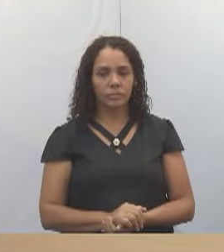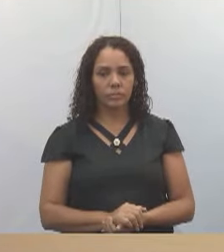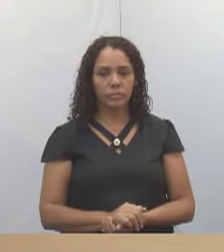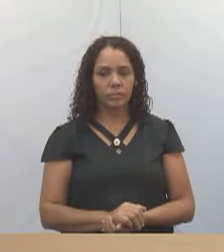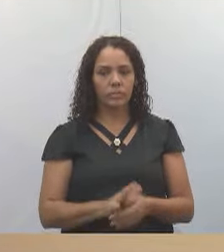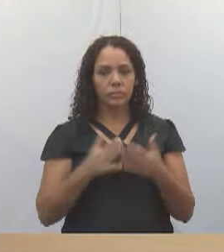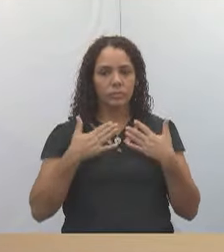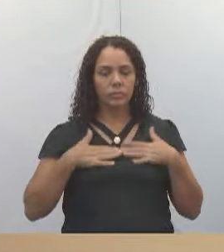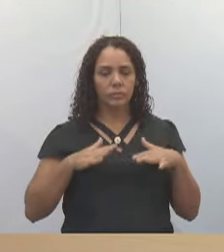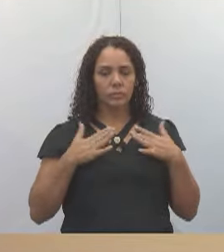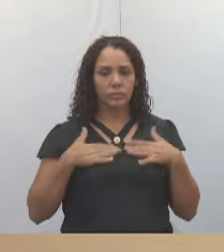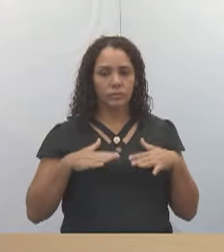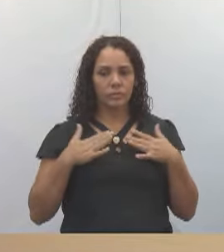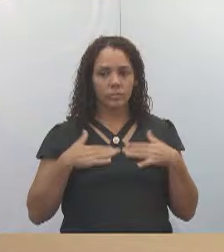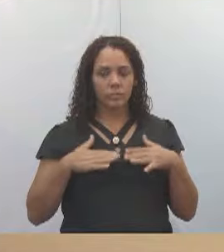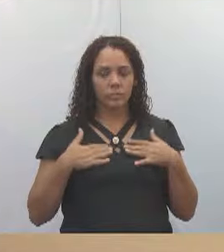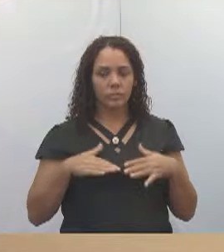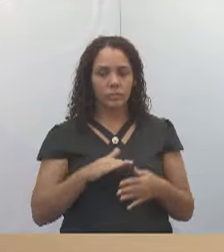Calma, Valmir, calma.